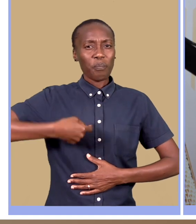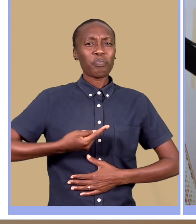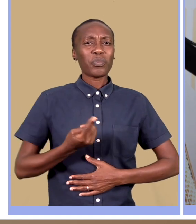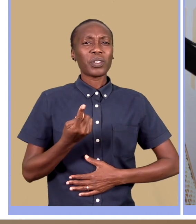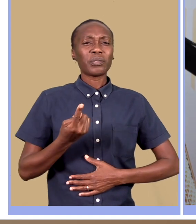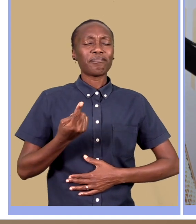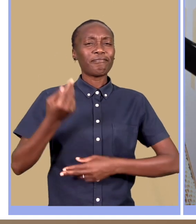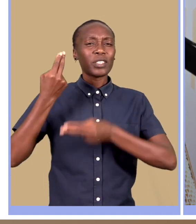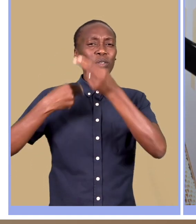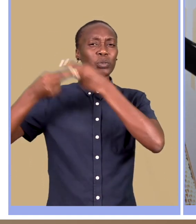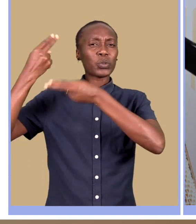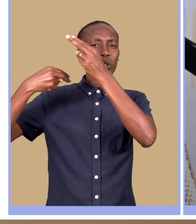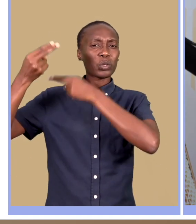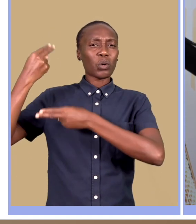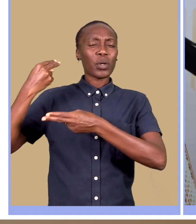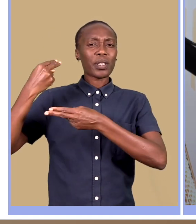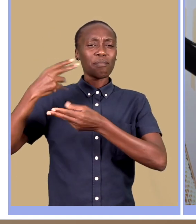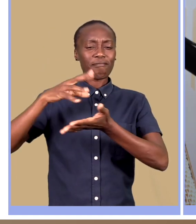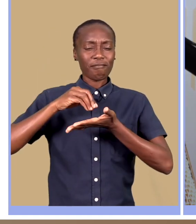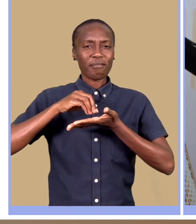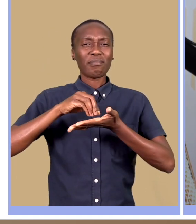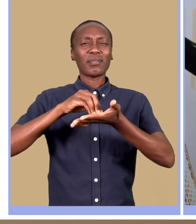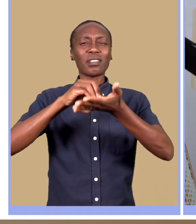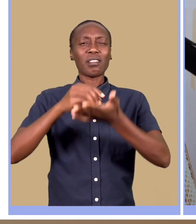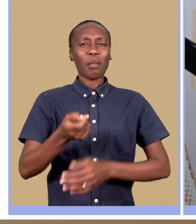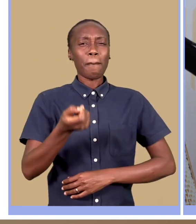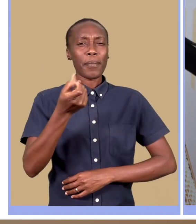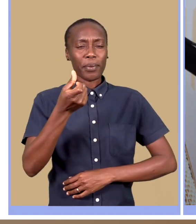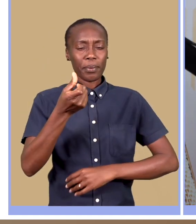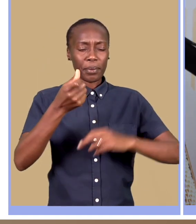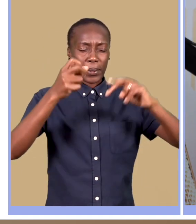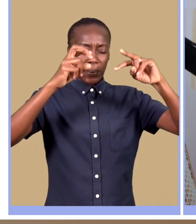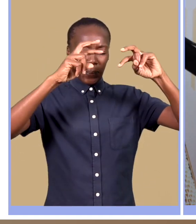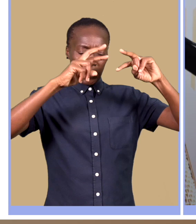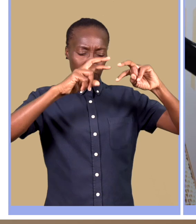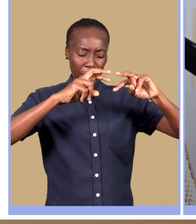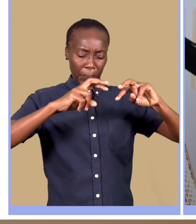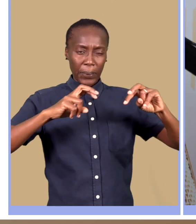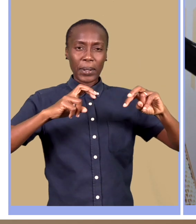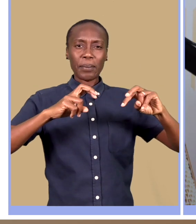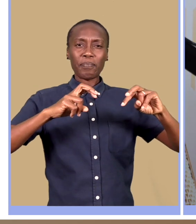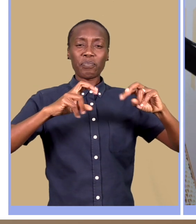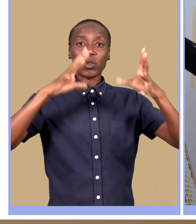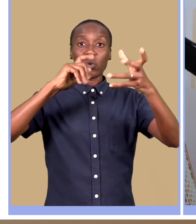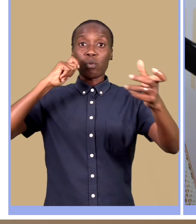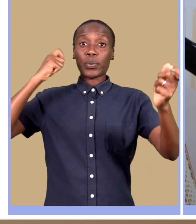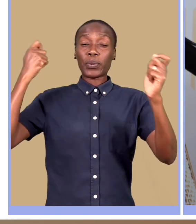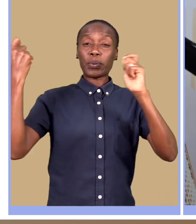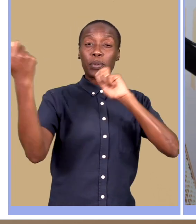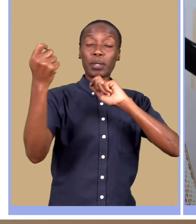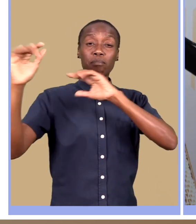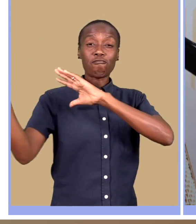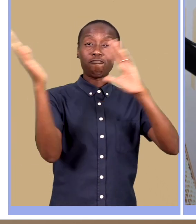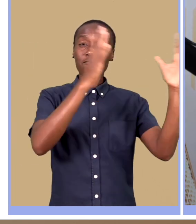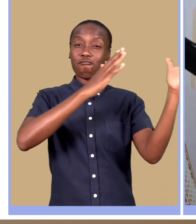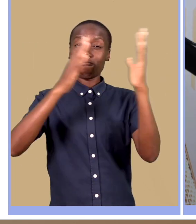um pequeno historial no que diz respeito aos estudos sobre mudanças